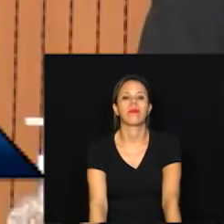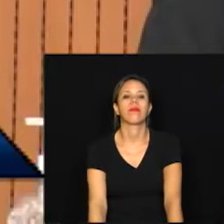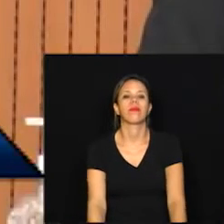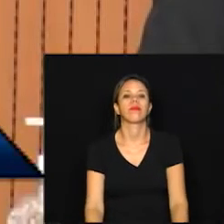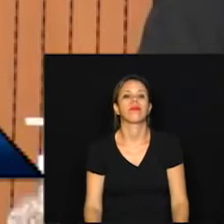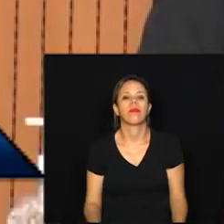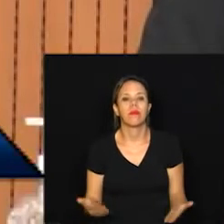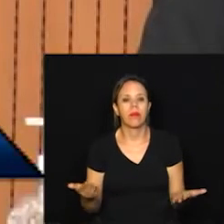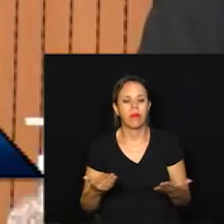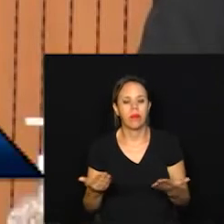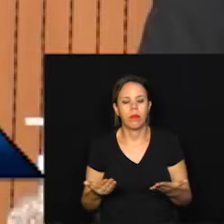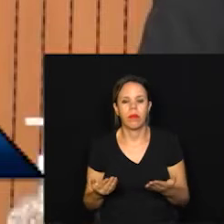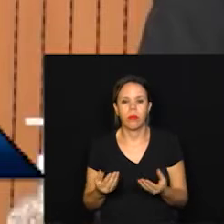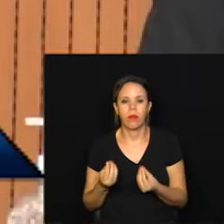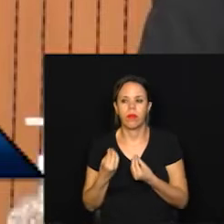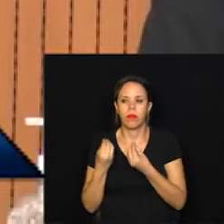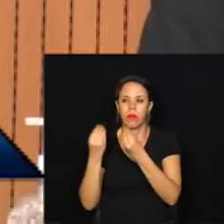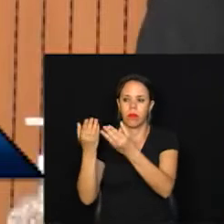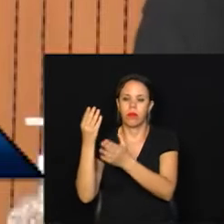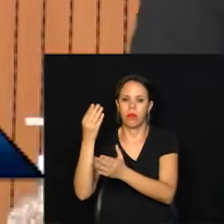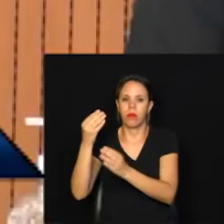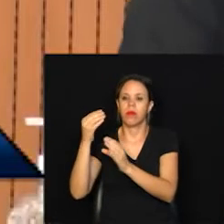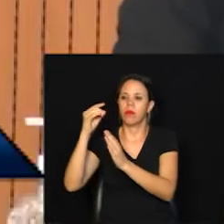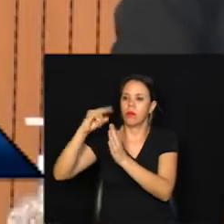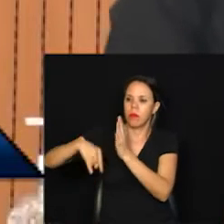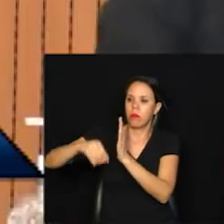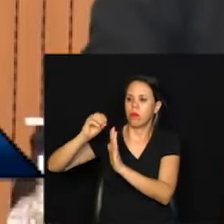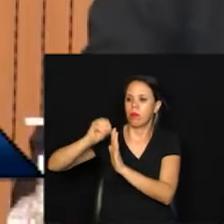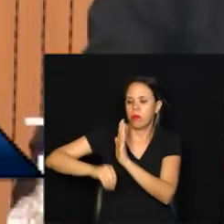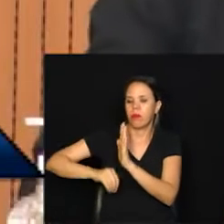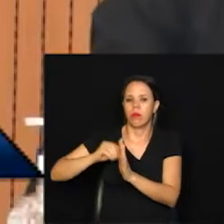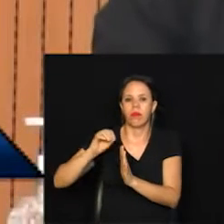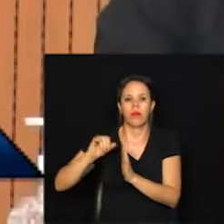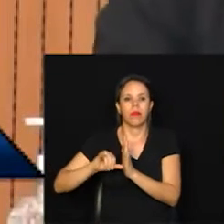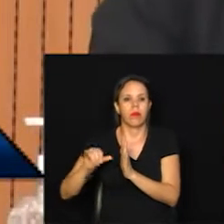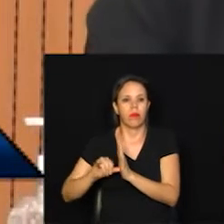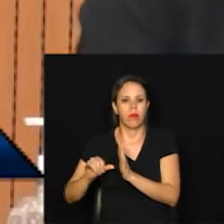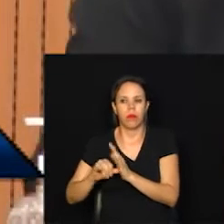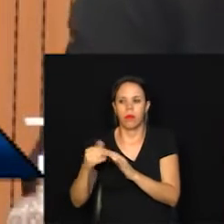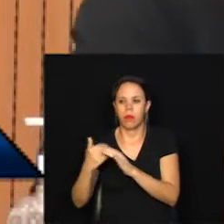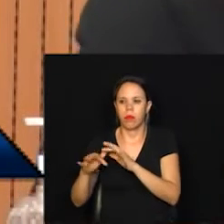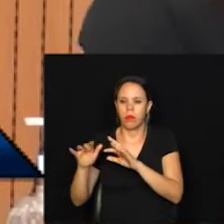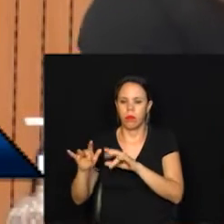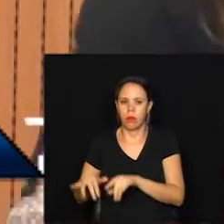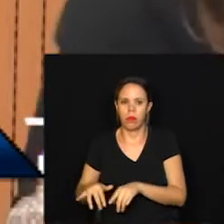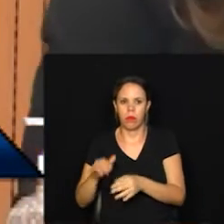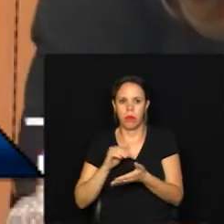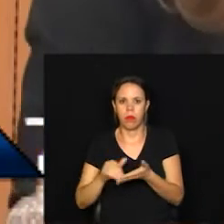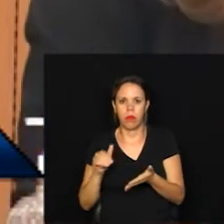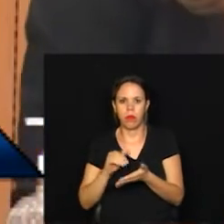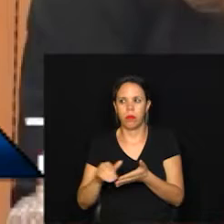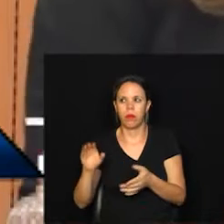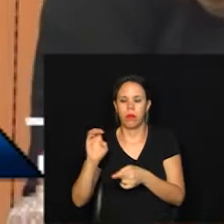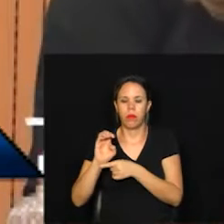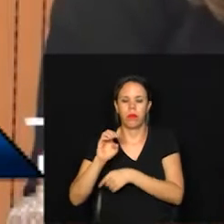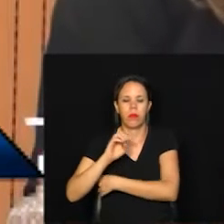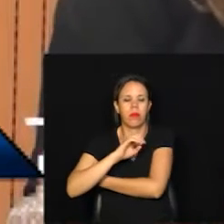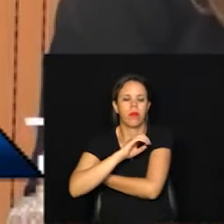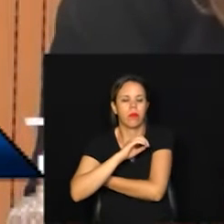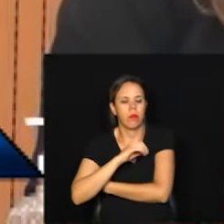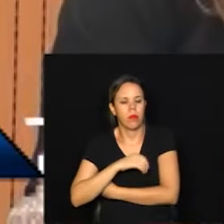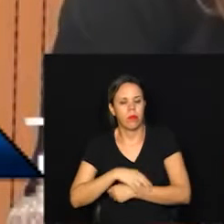Hoje encaminhei um ofício através de e-mail ao secretário de Estado